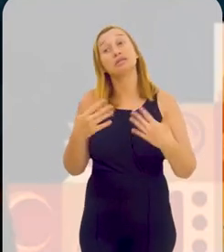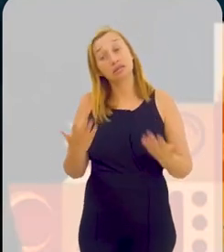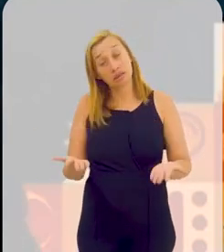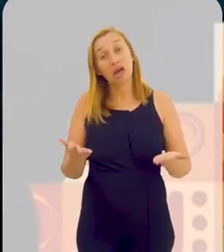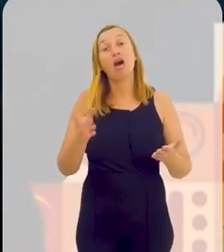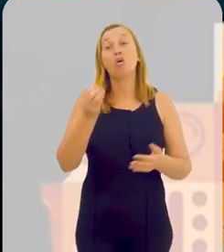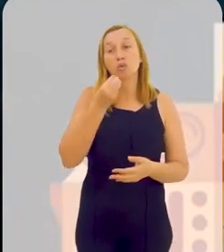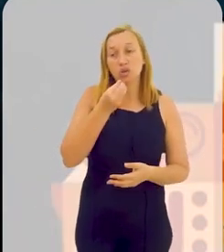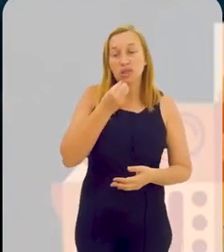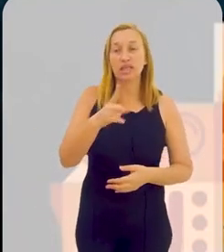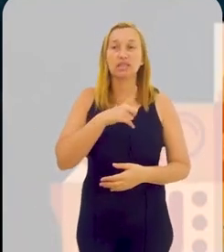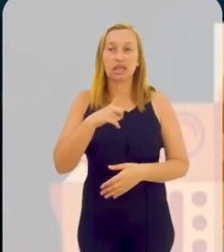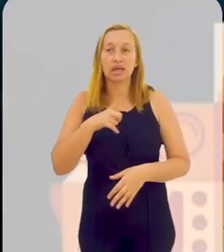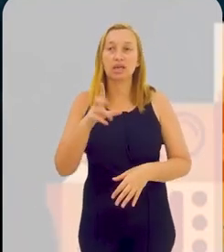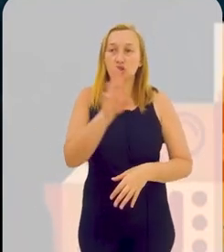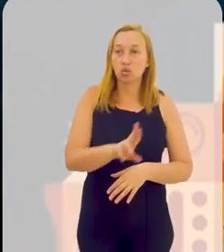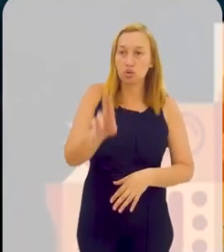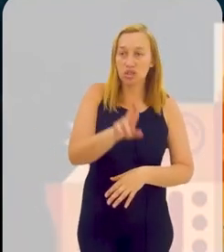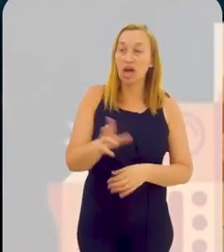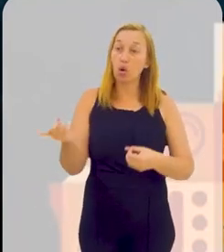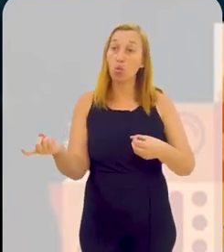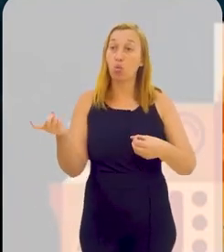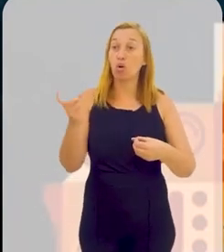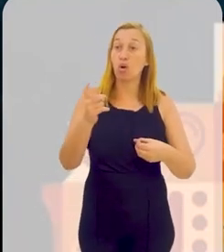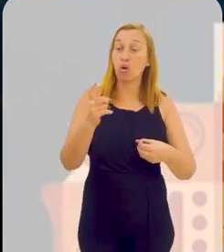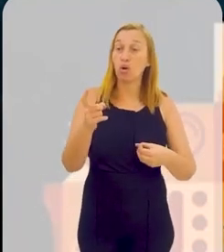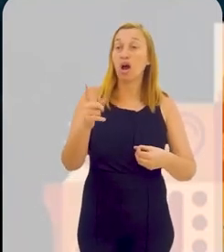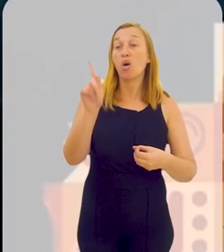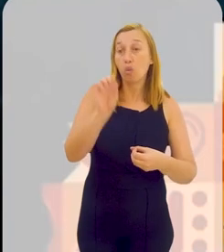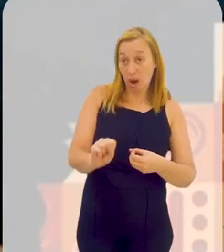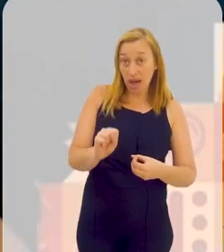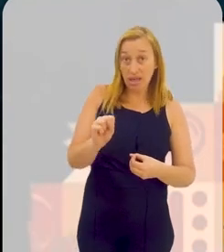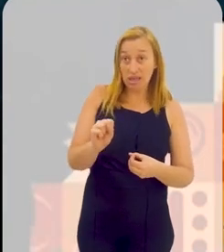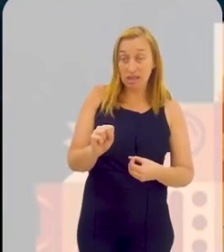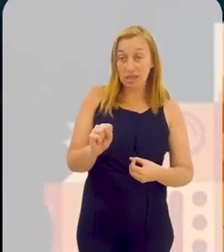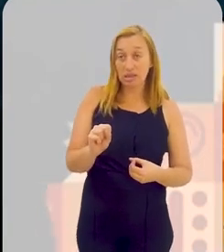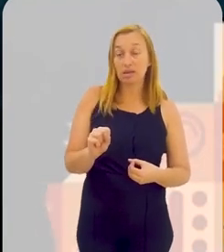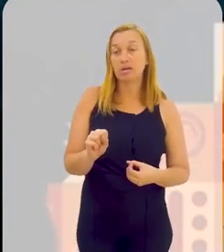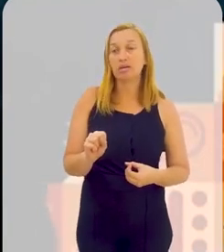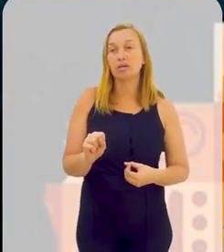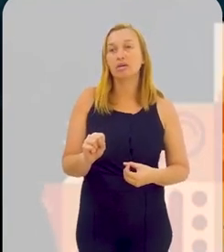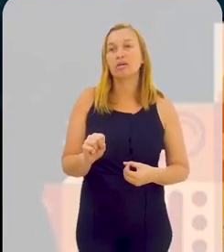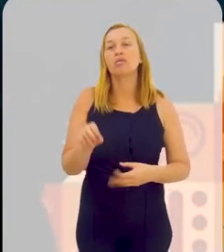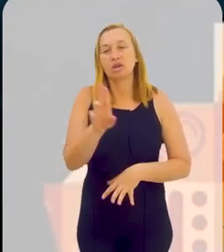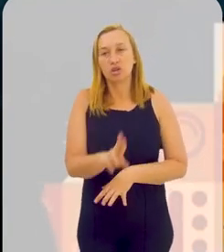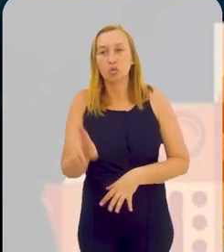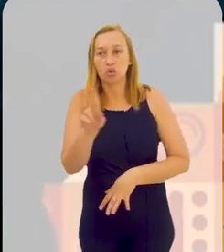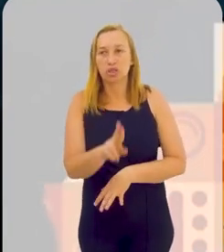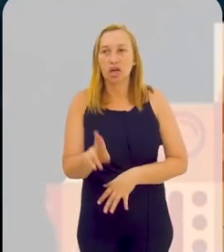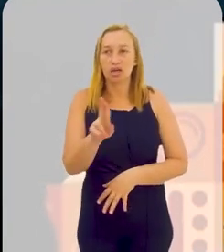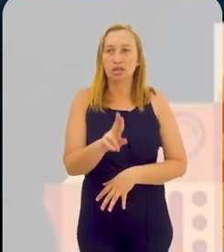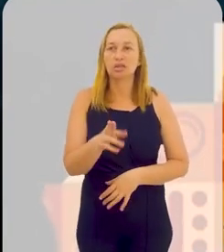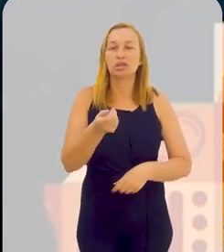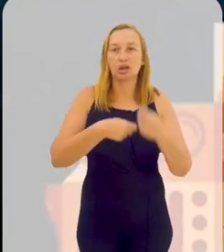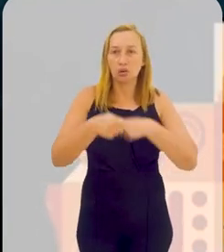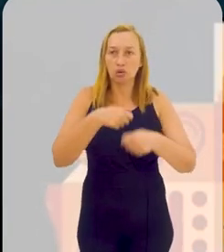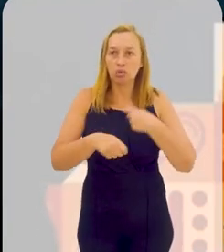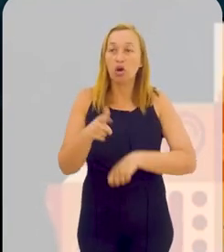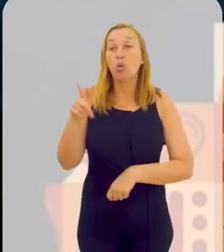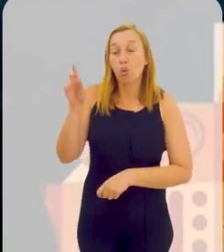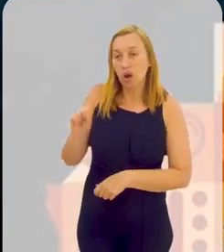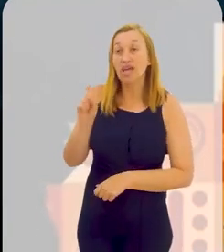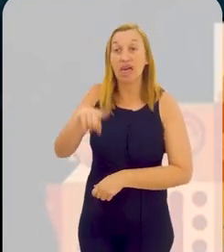que surge a oportunidade de você usar esse gás, vamos dizer assim, adicional, né, para ser usado